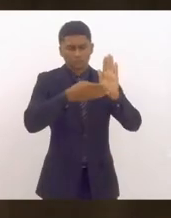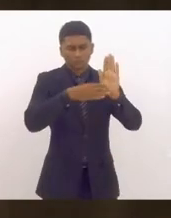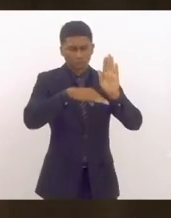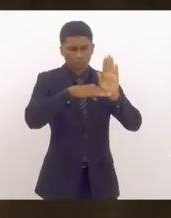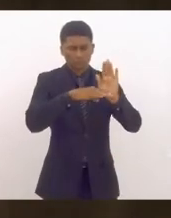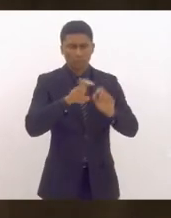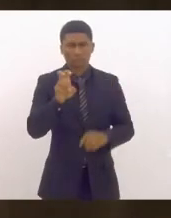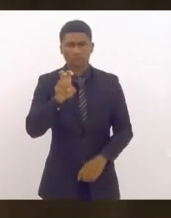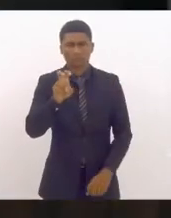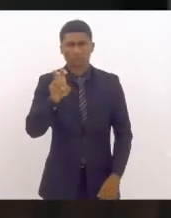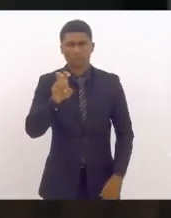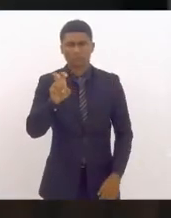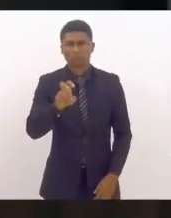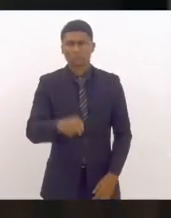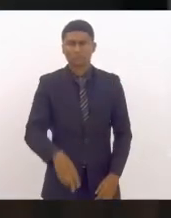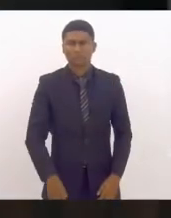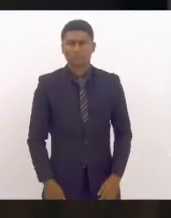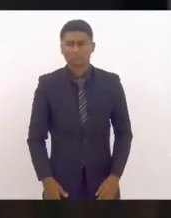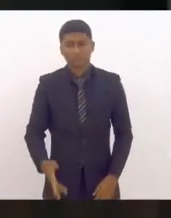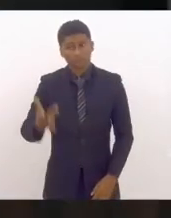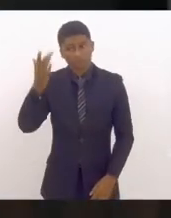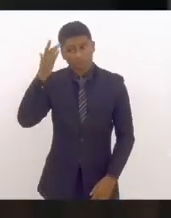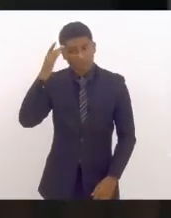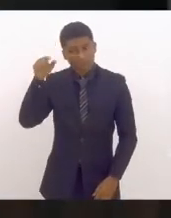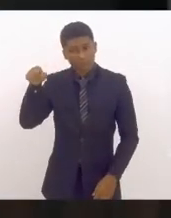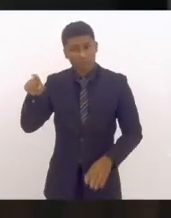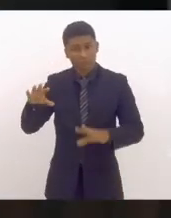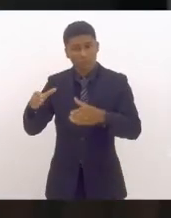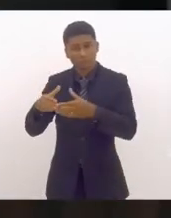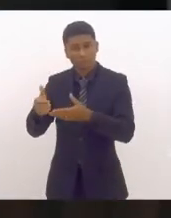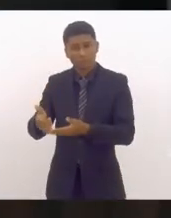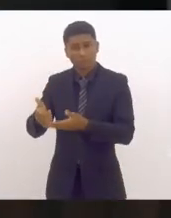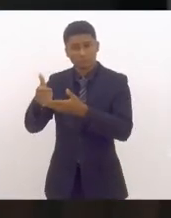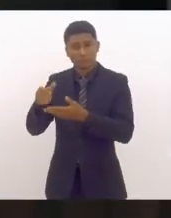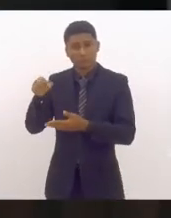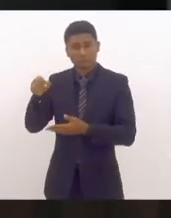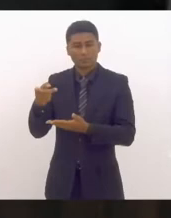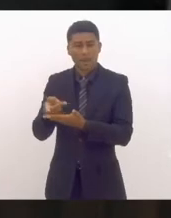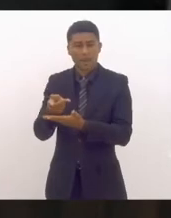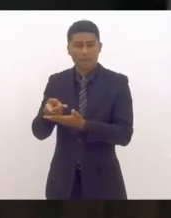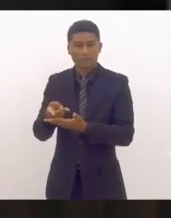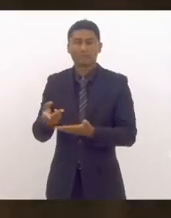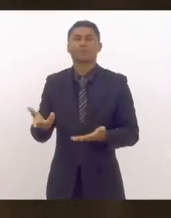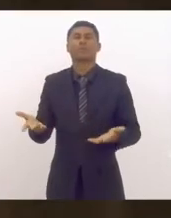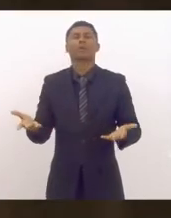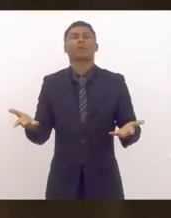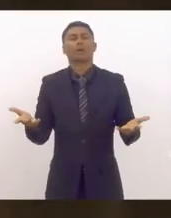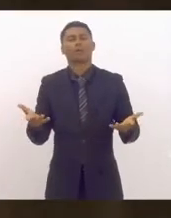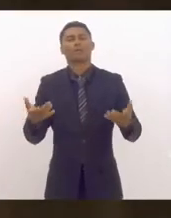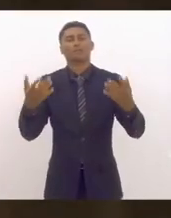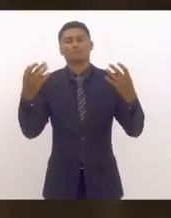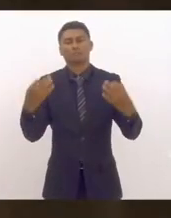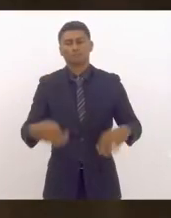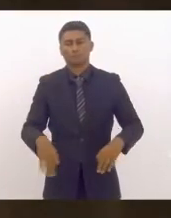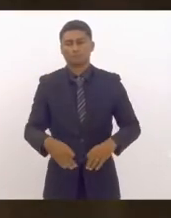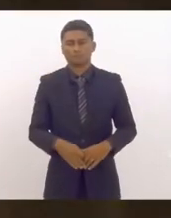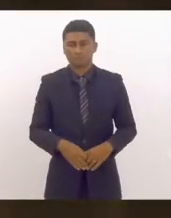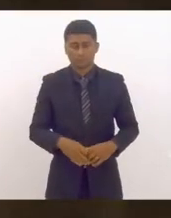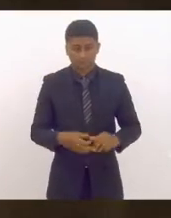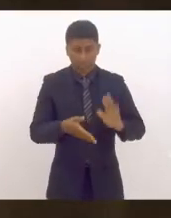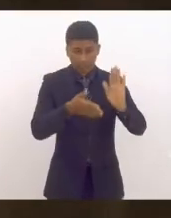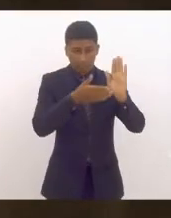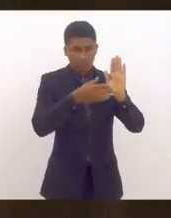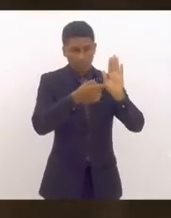ali. Pode ser que a assessoria engoliu mosca. Agora sim. Mas o projeto. Não, a pauta